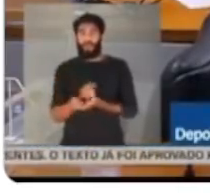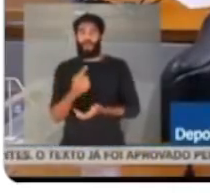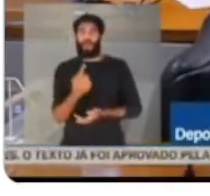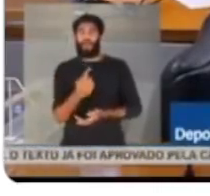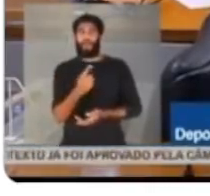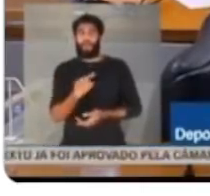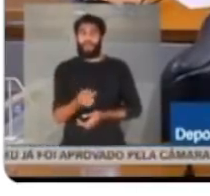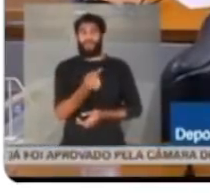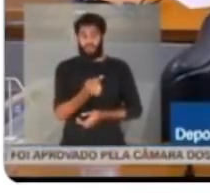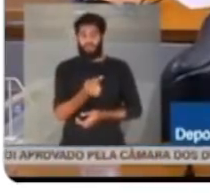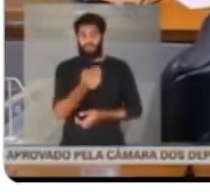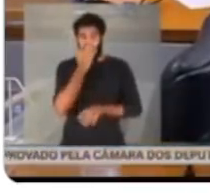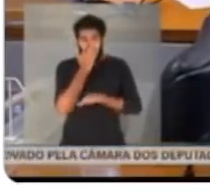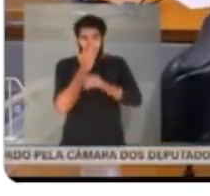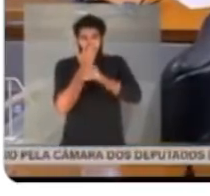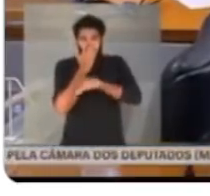1.000 respiradores.